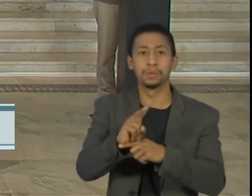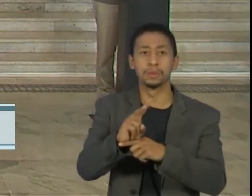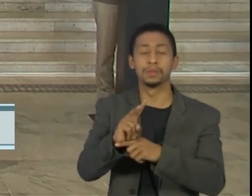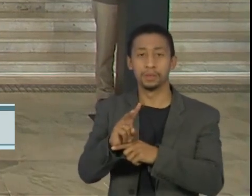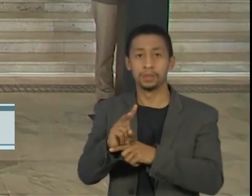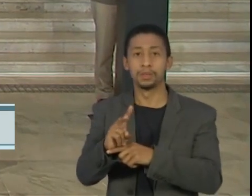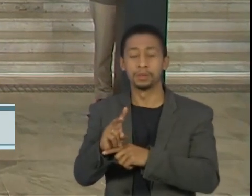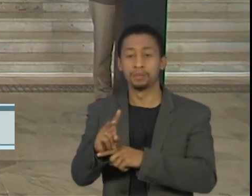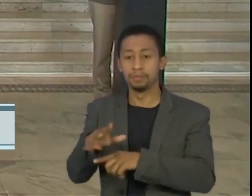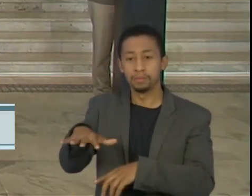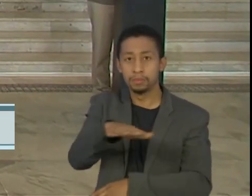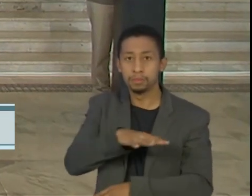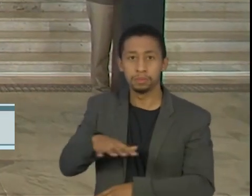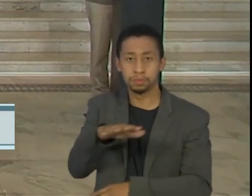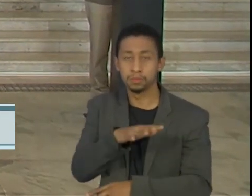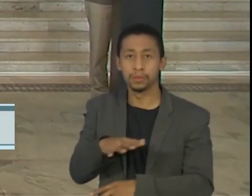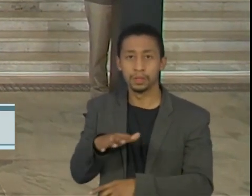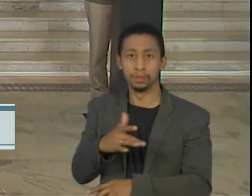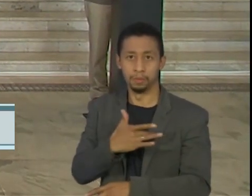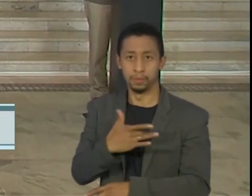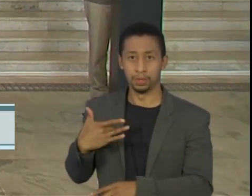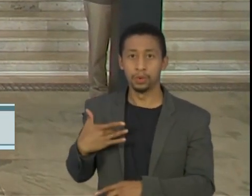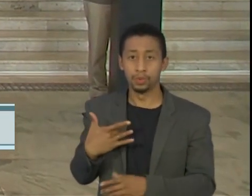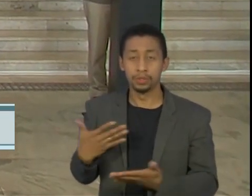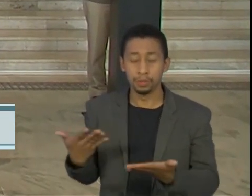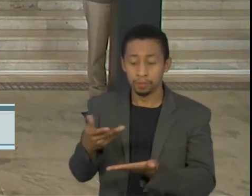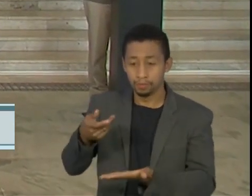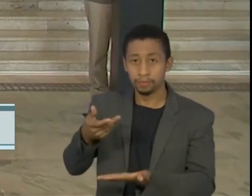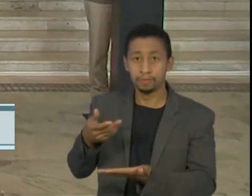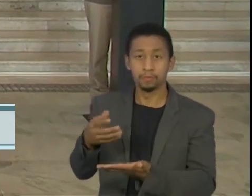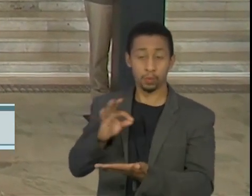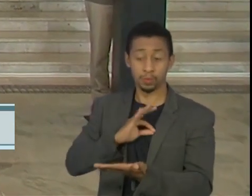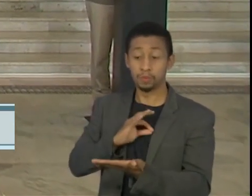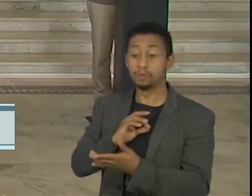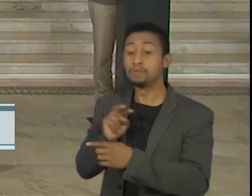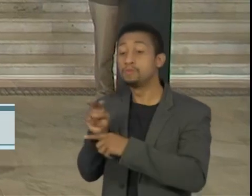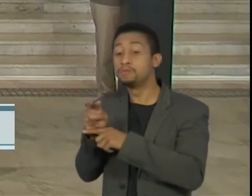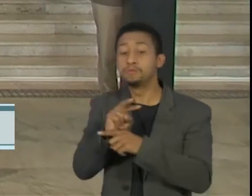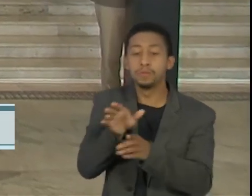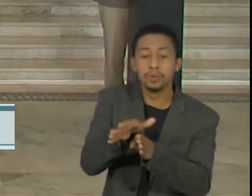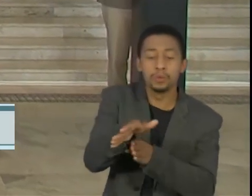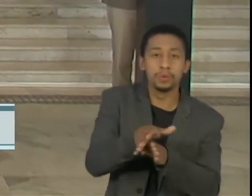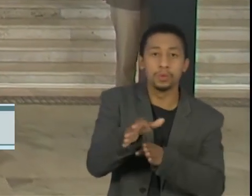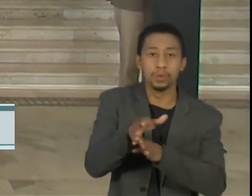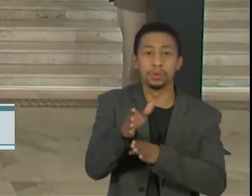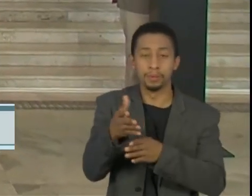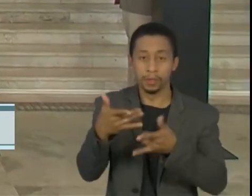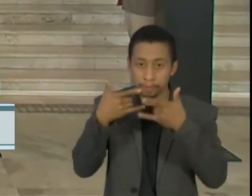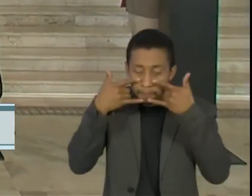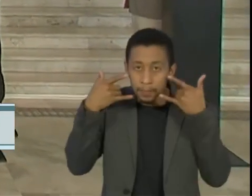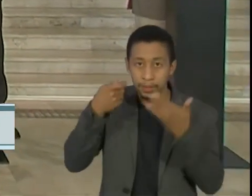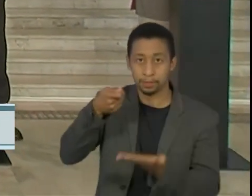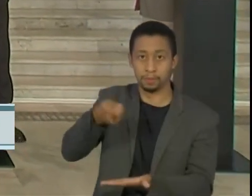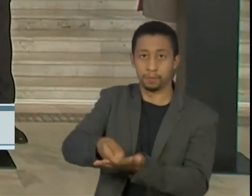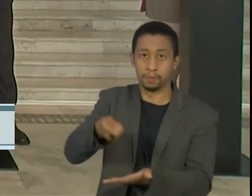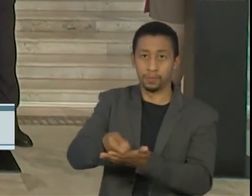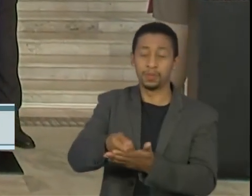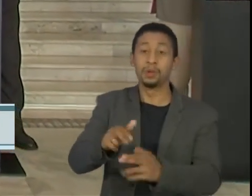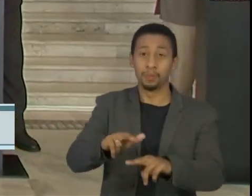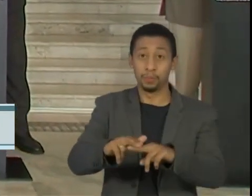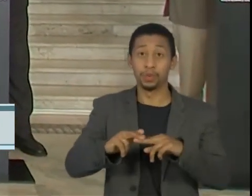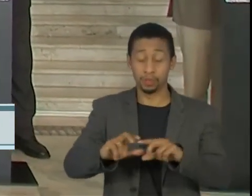sendo feitas blitz de educação para o uso de máscara. Por isso, as plaquetas na frente dos púlpitos também foram trocadas